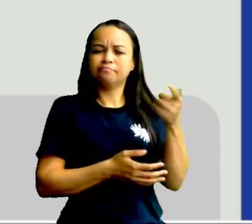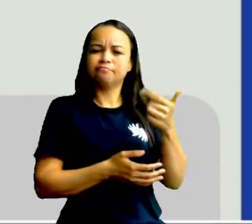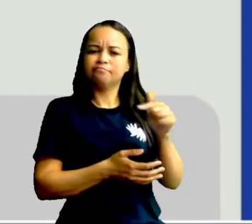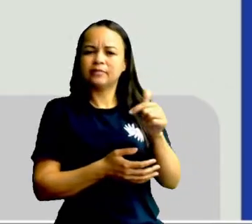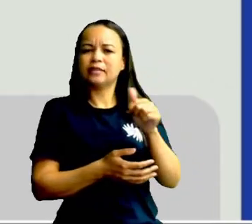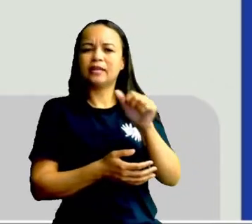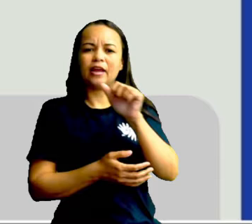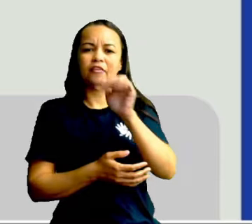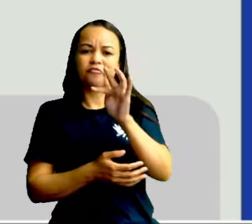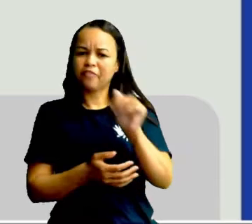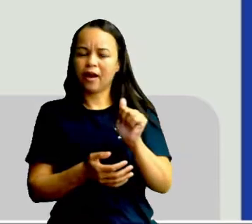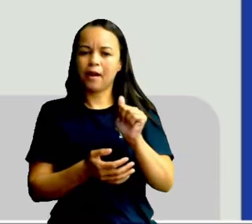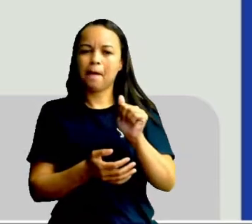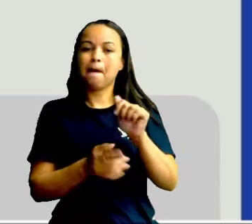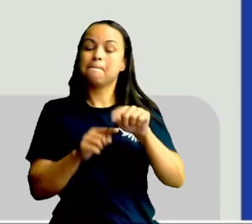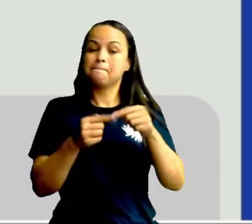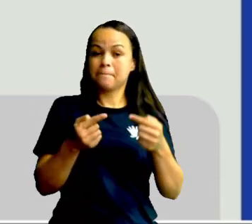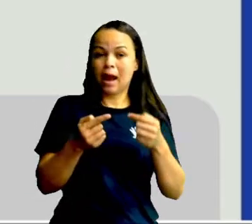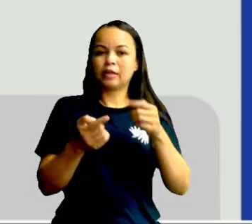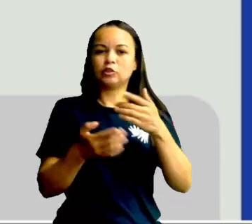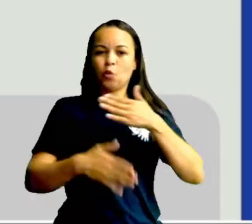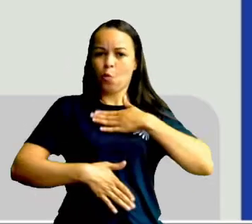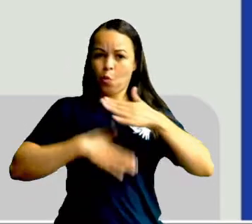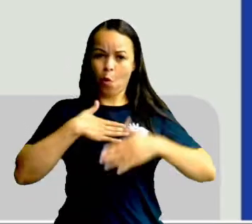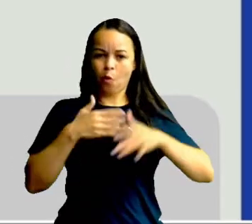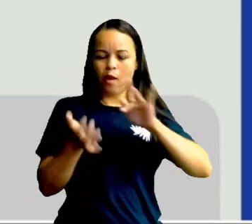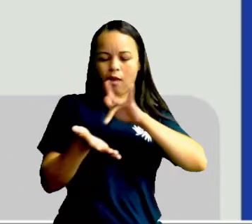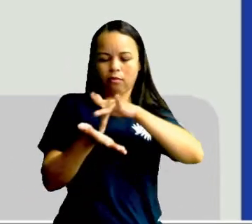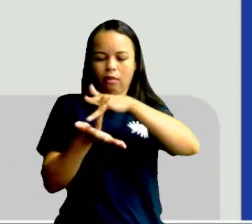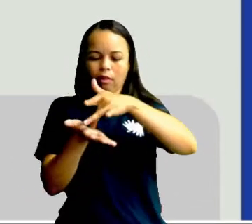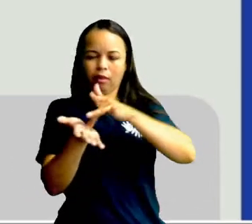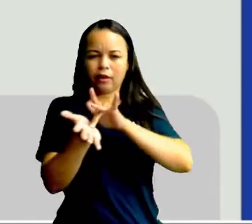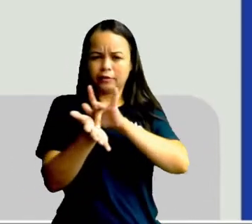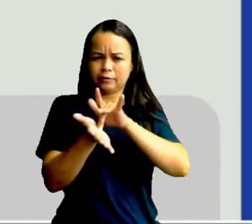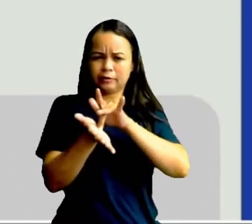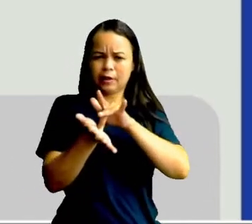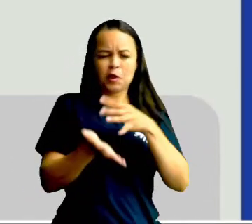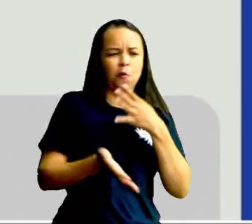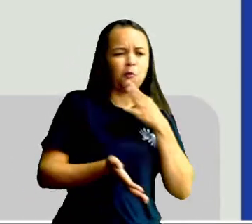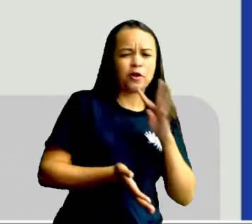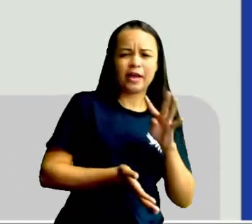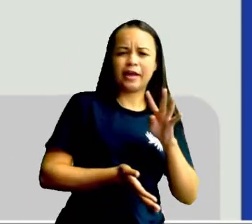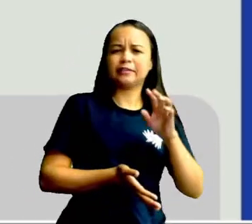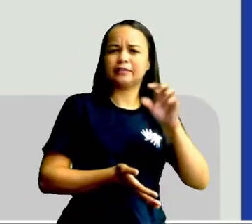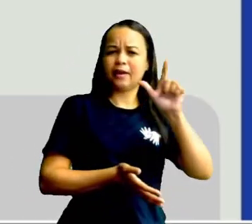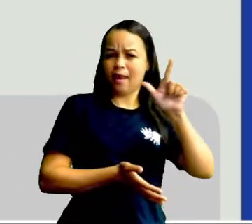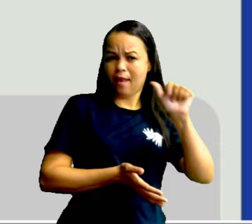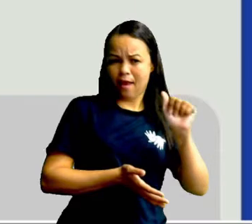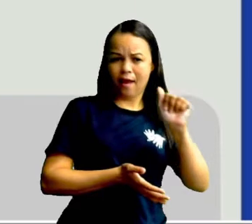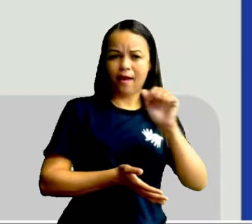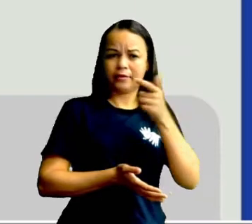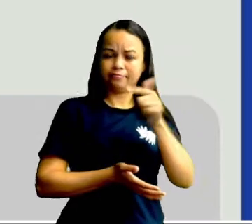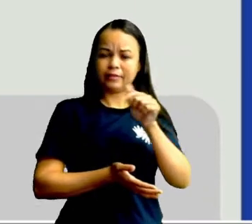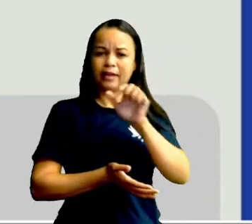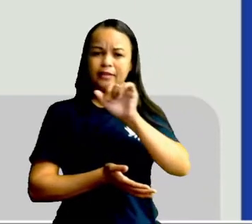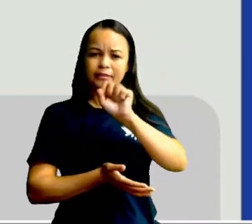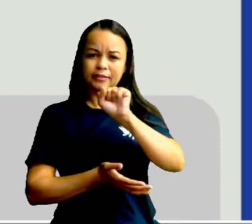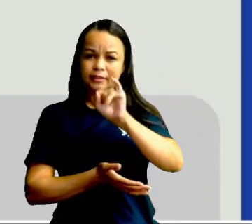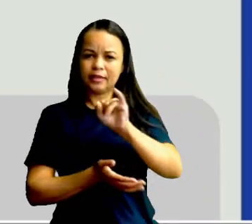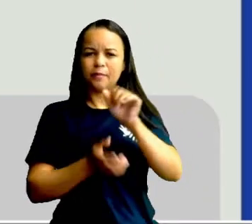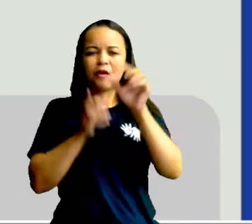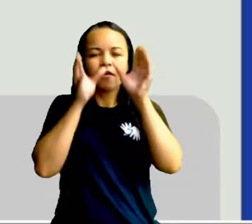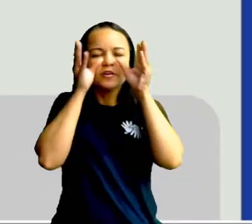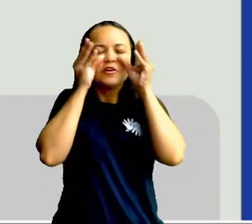o corpo para cá e para lá. Não conhece nem lá nem si, mas fecha os olhos e